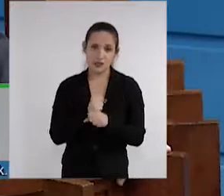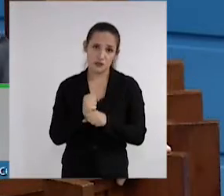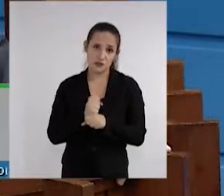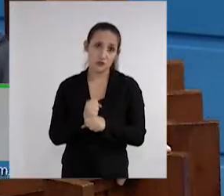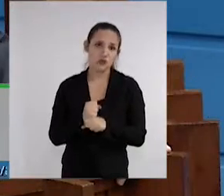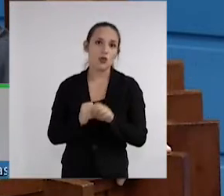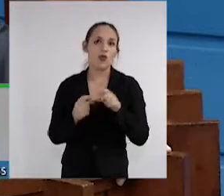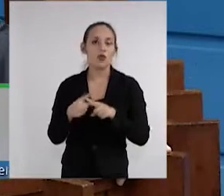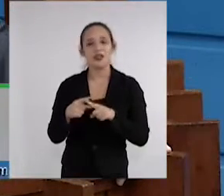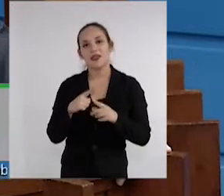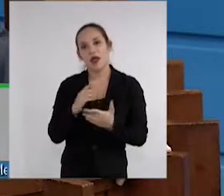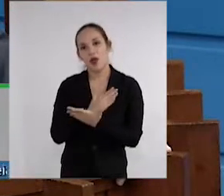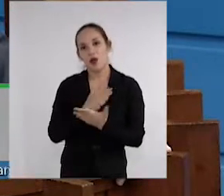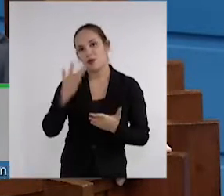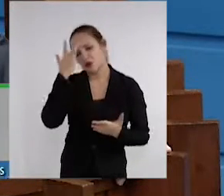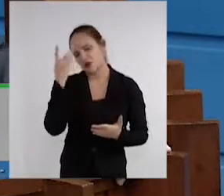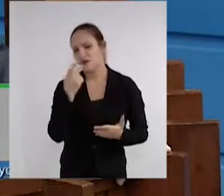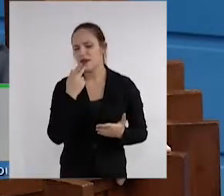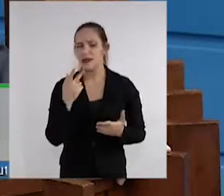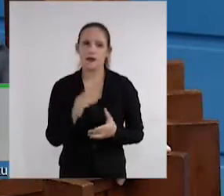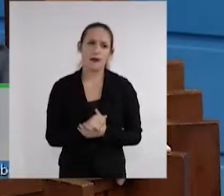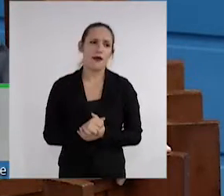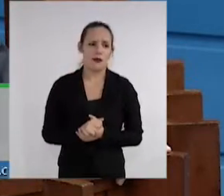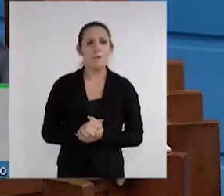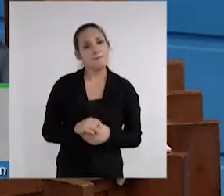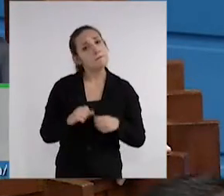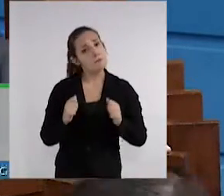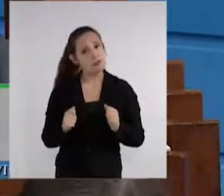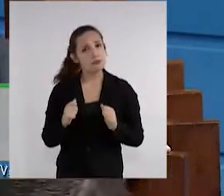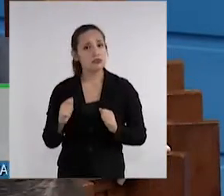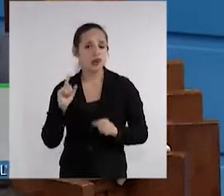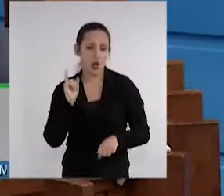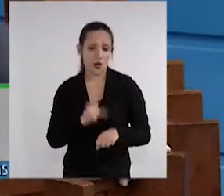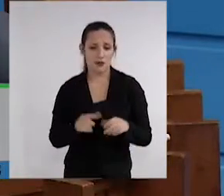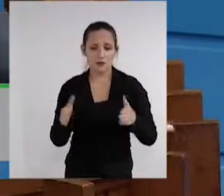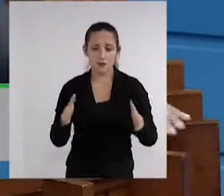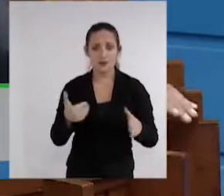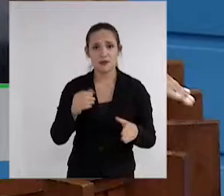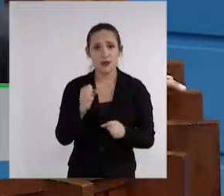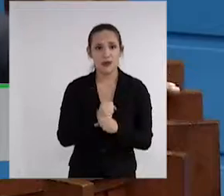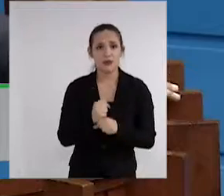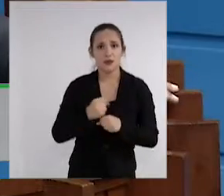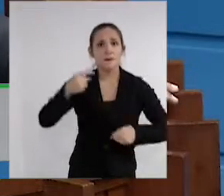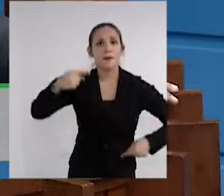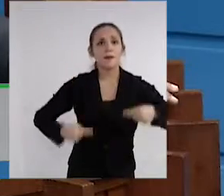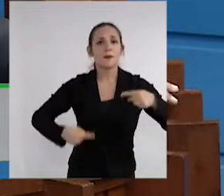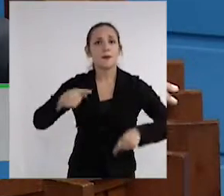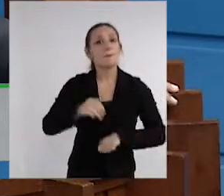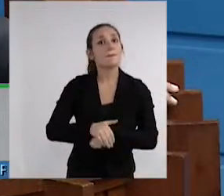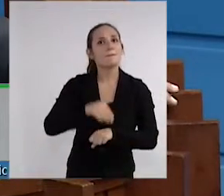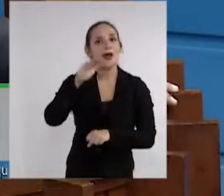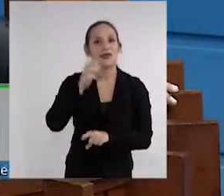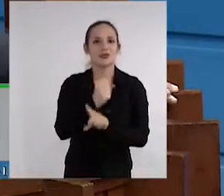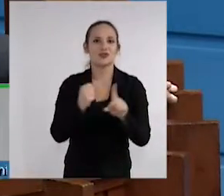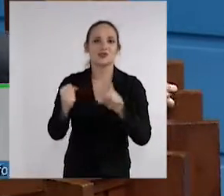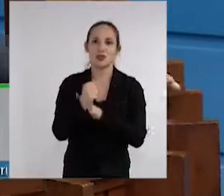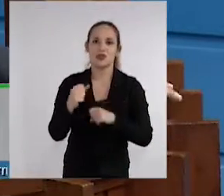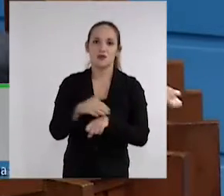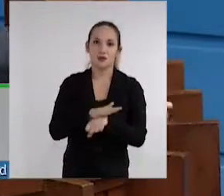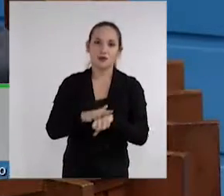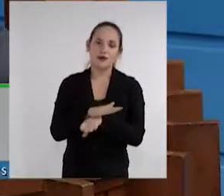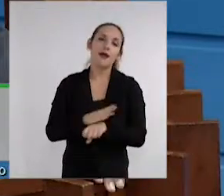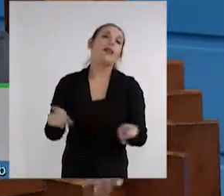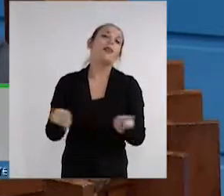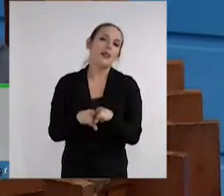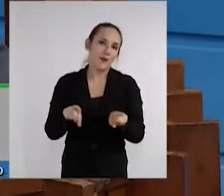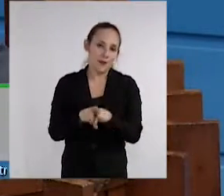grande argumento é o que nós podemos, nesse período, discutir melhor essa questão com a sociedade. Além